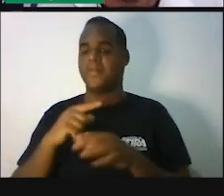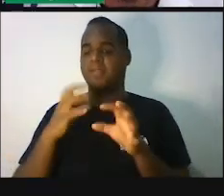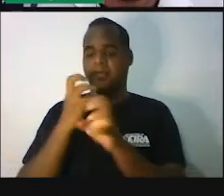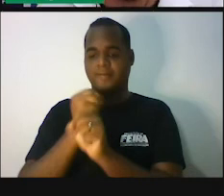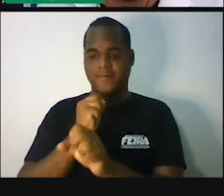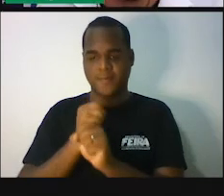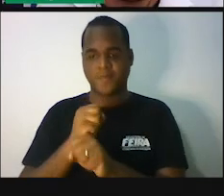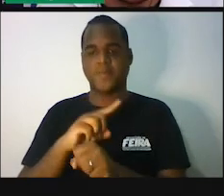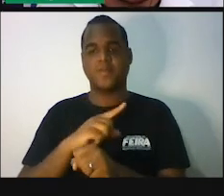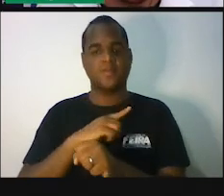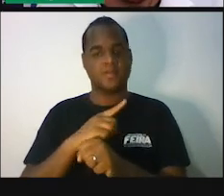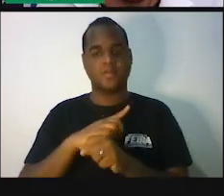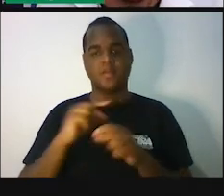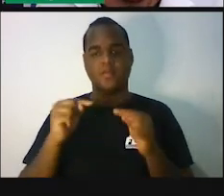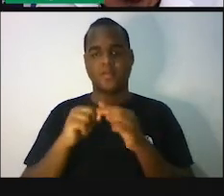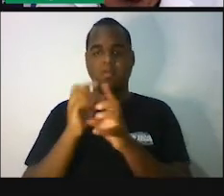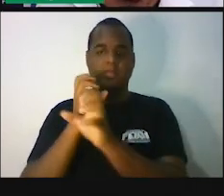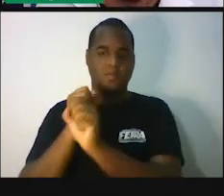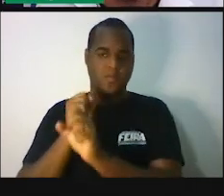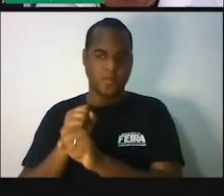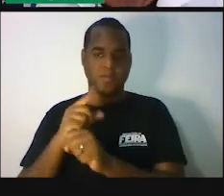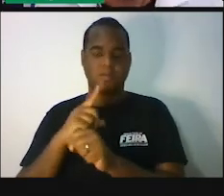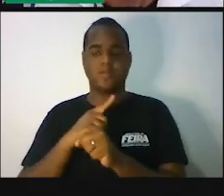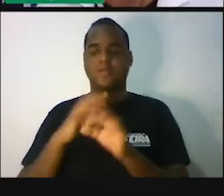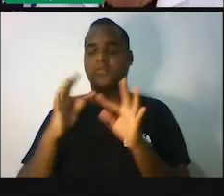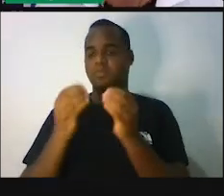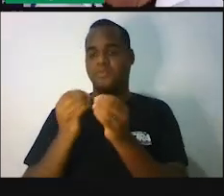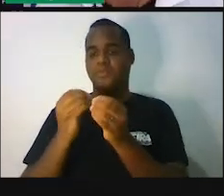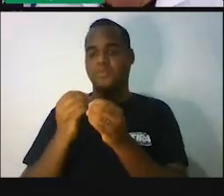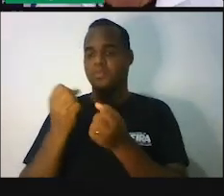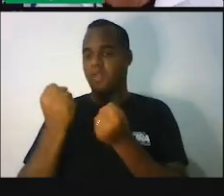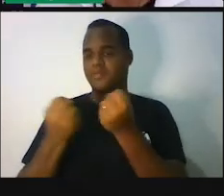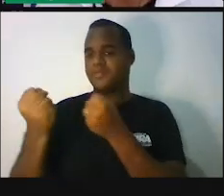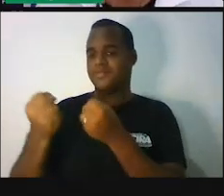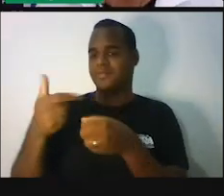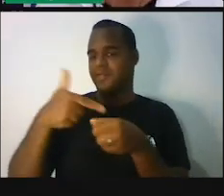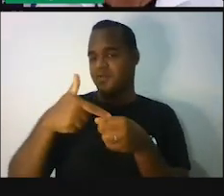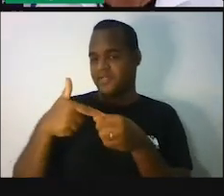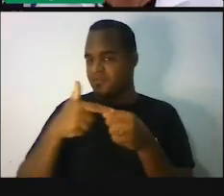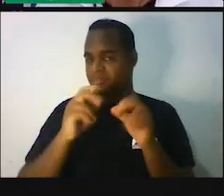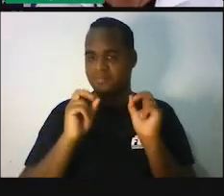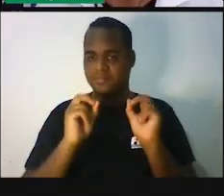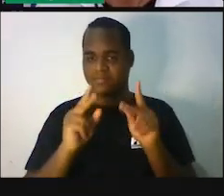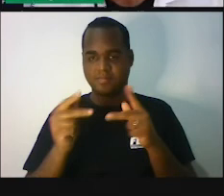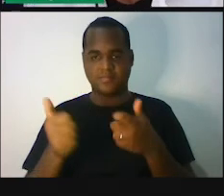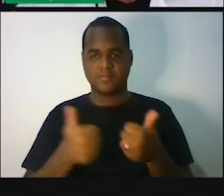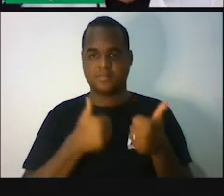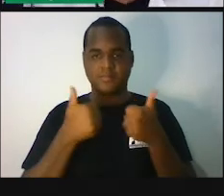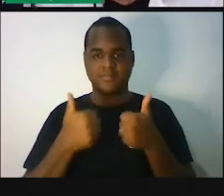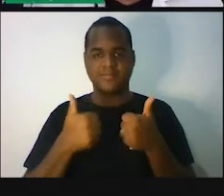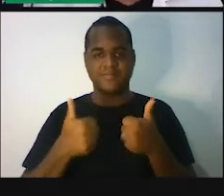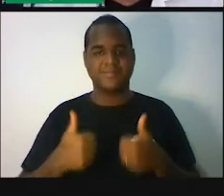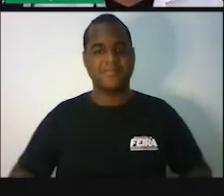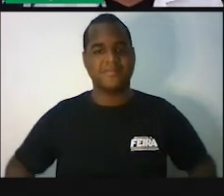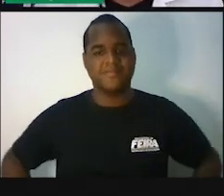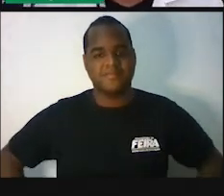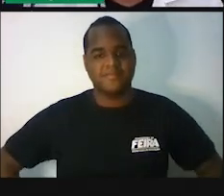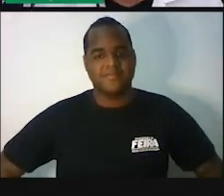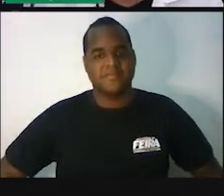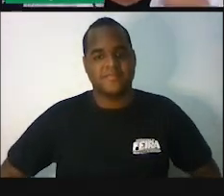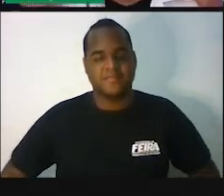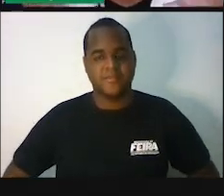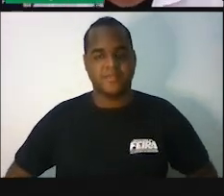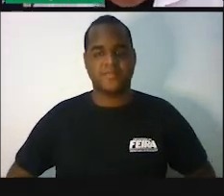da capacidade do tanque do seu carro. Beleza? Então você consegue perceber